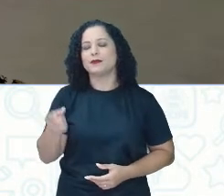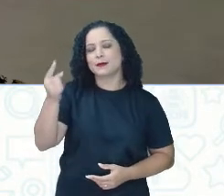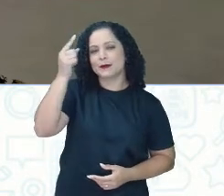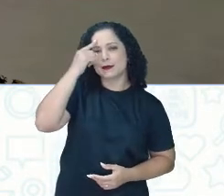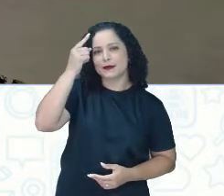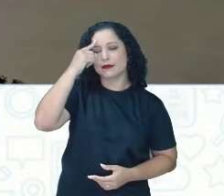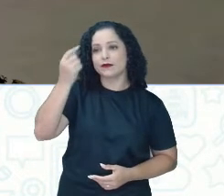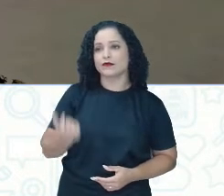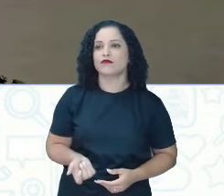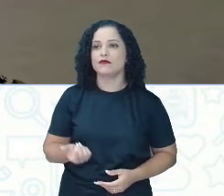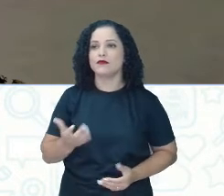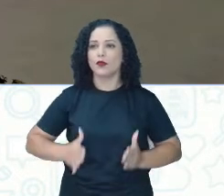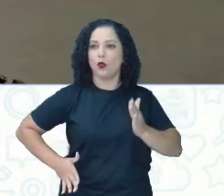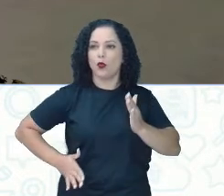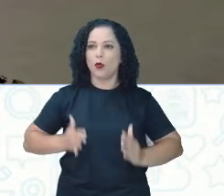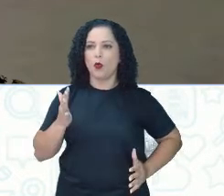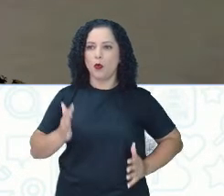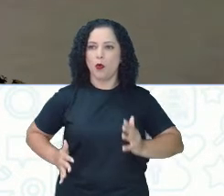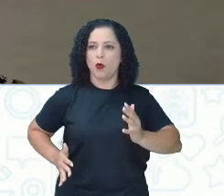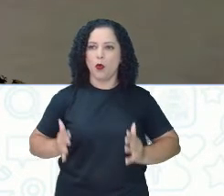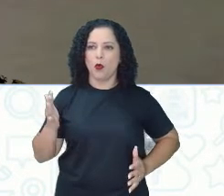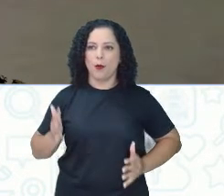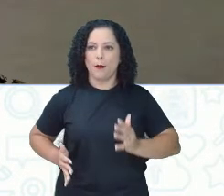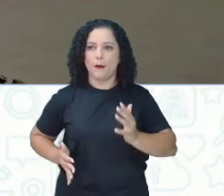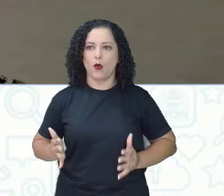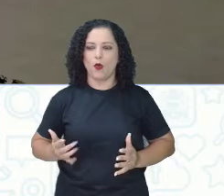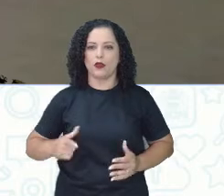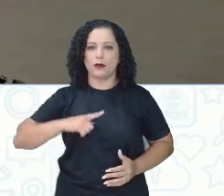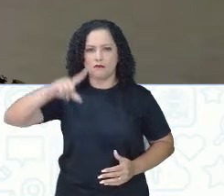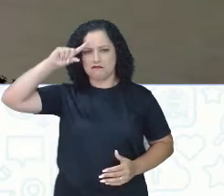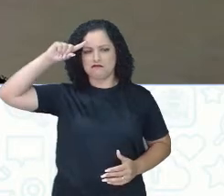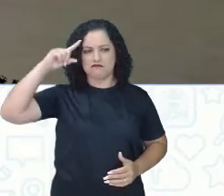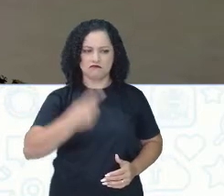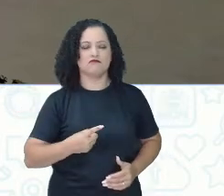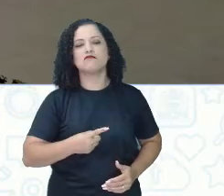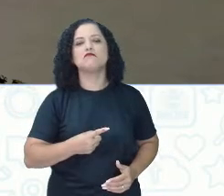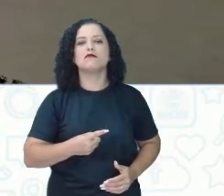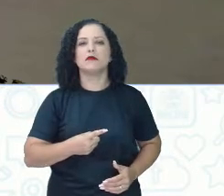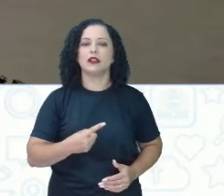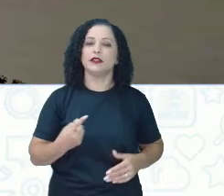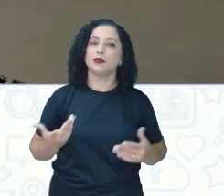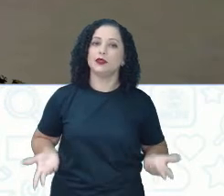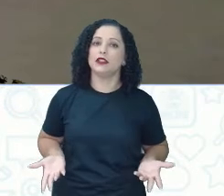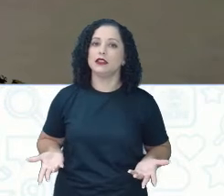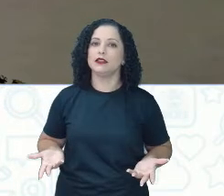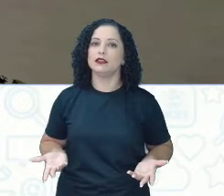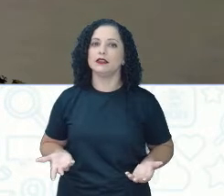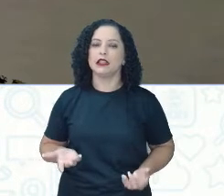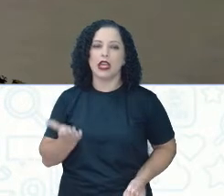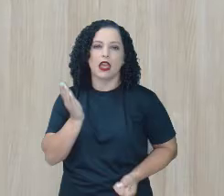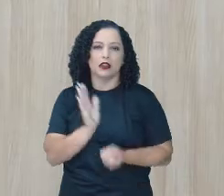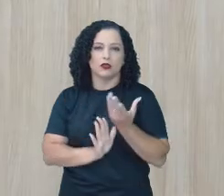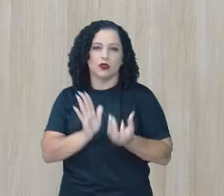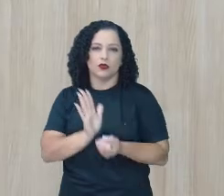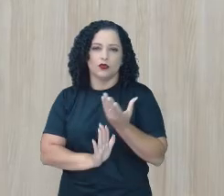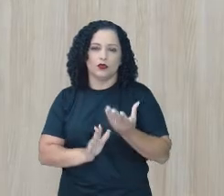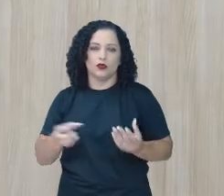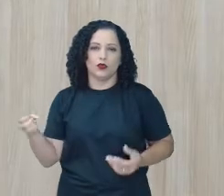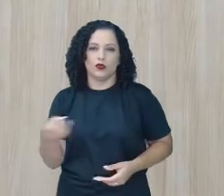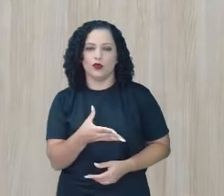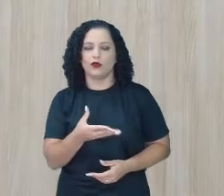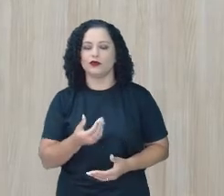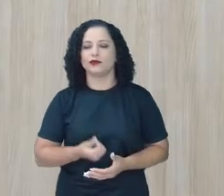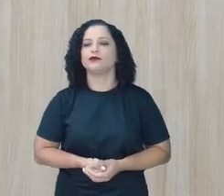dominação imposta pelos humanos, ferindo assim a existência dessa nova espécie de seres, né? Muito do conflito